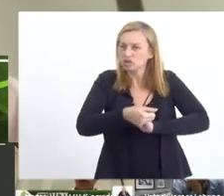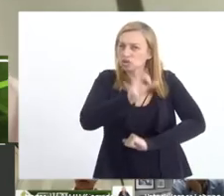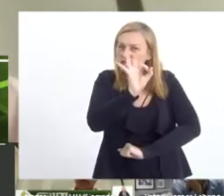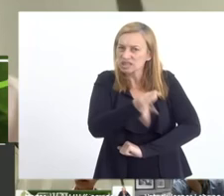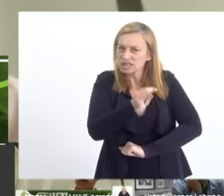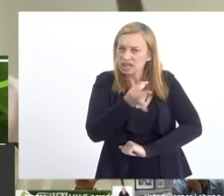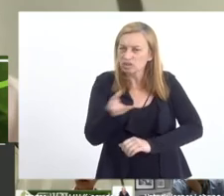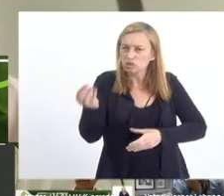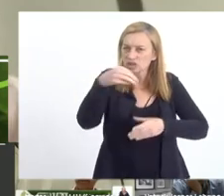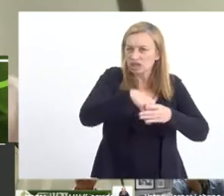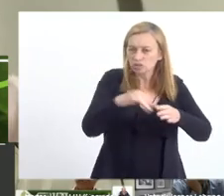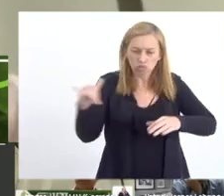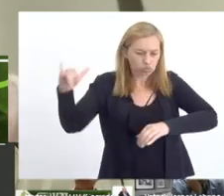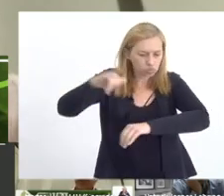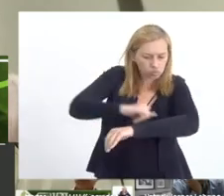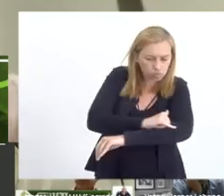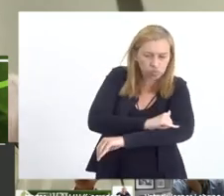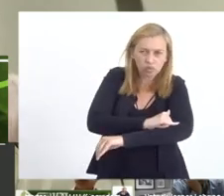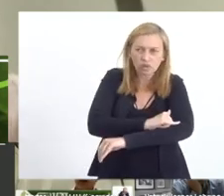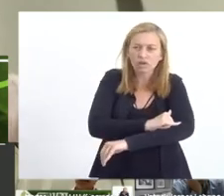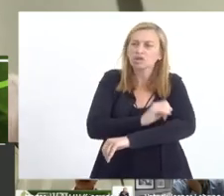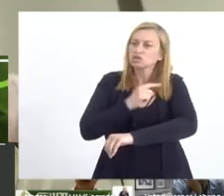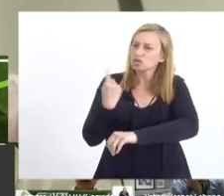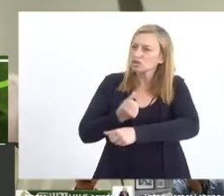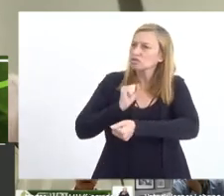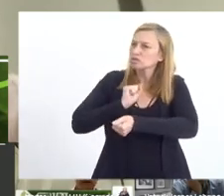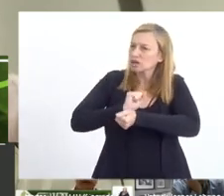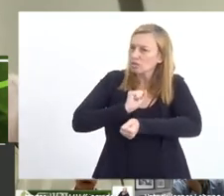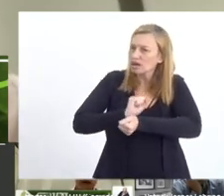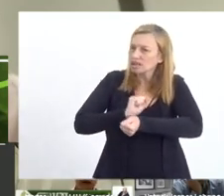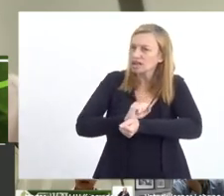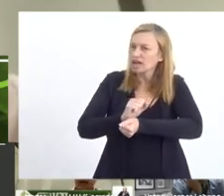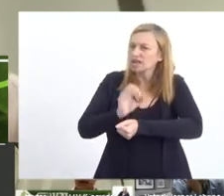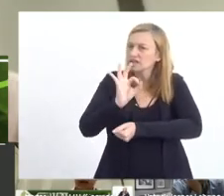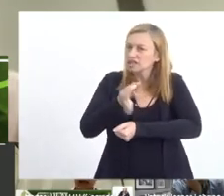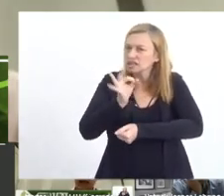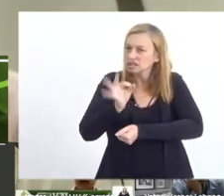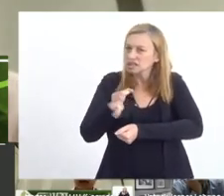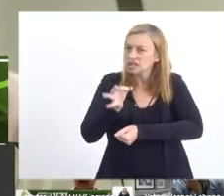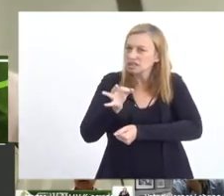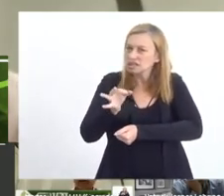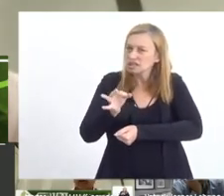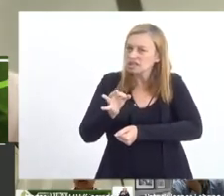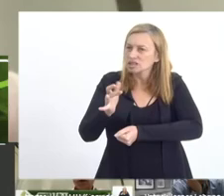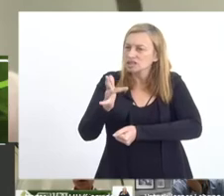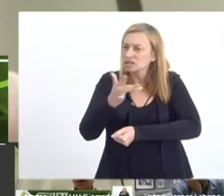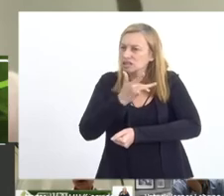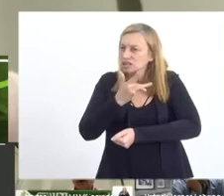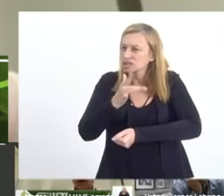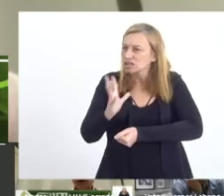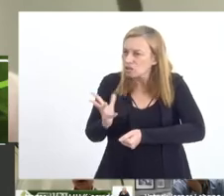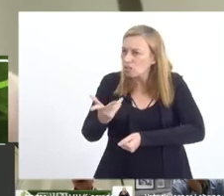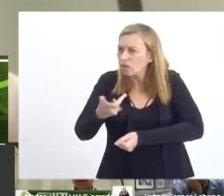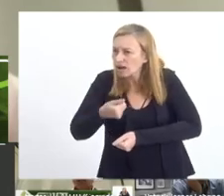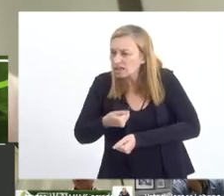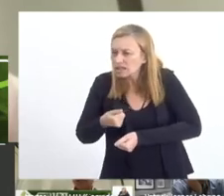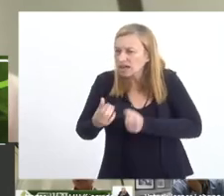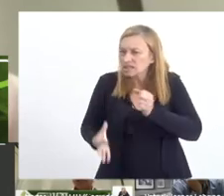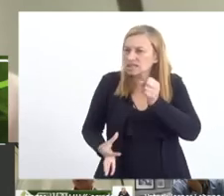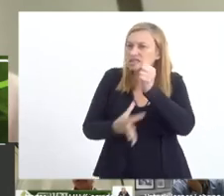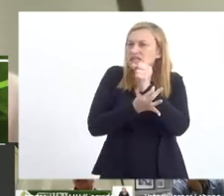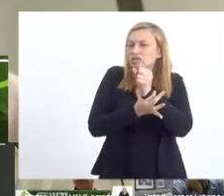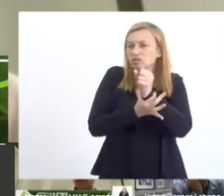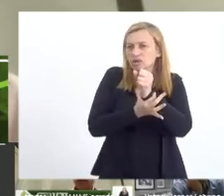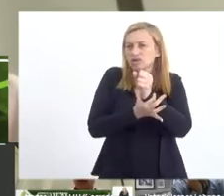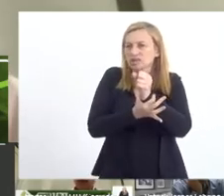do terminal para salvaguardar e garantir a saúde, enfim, a segurança